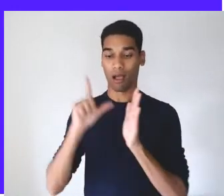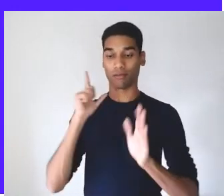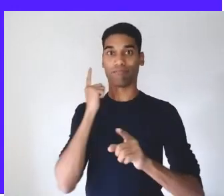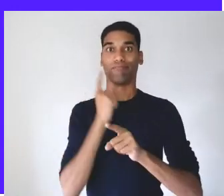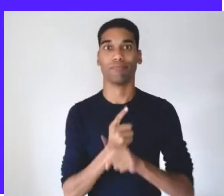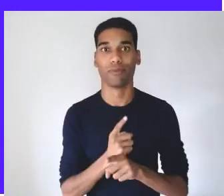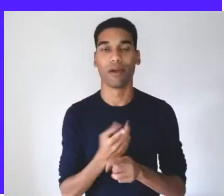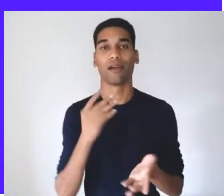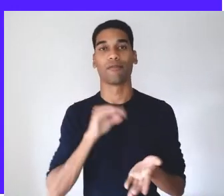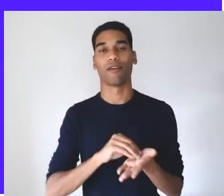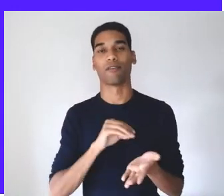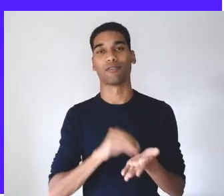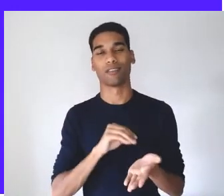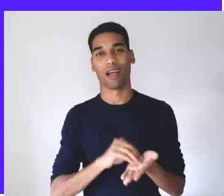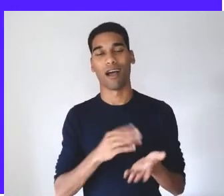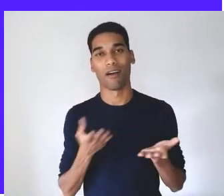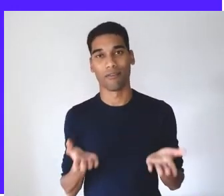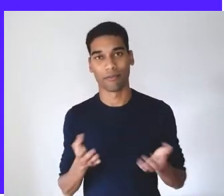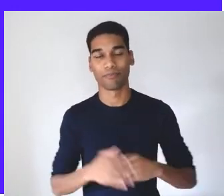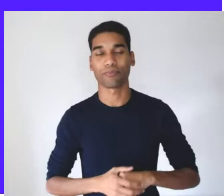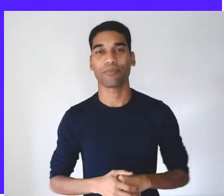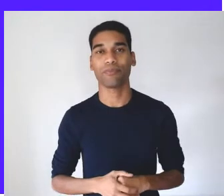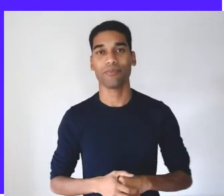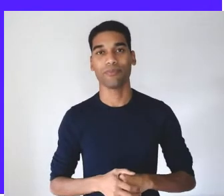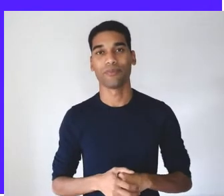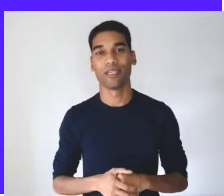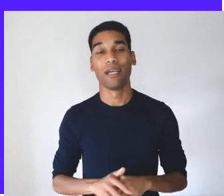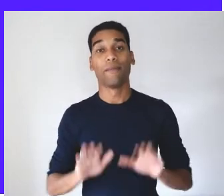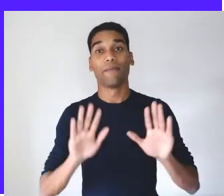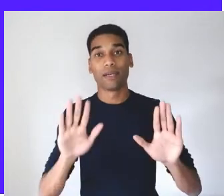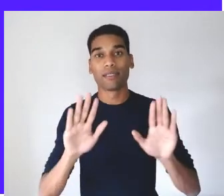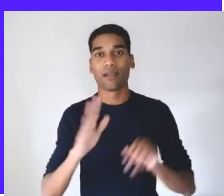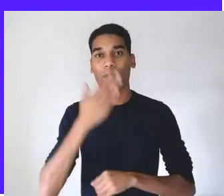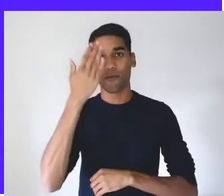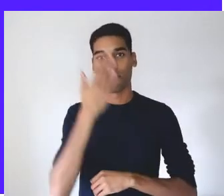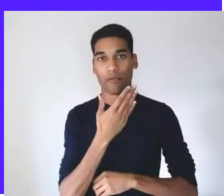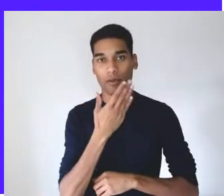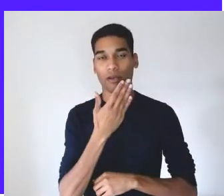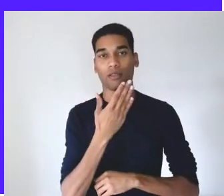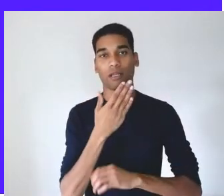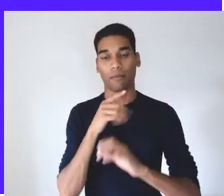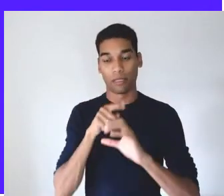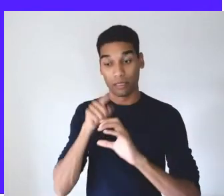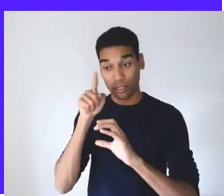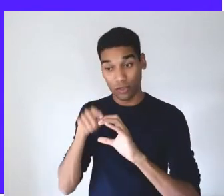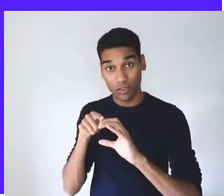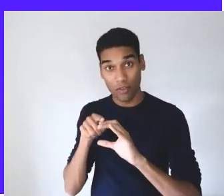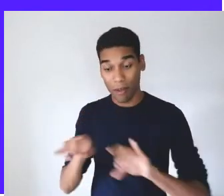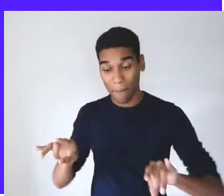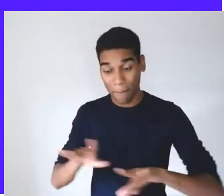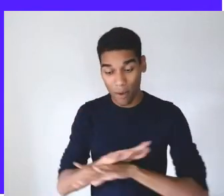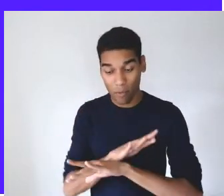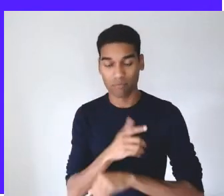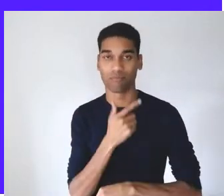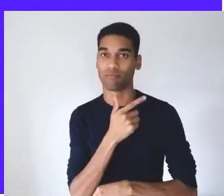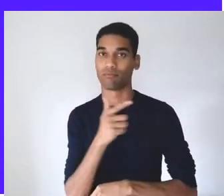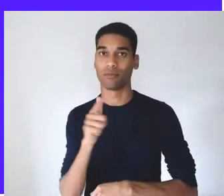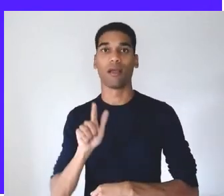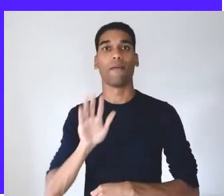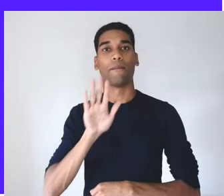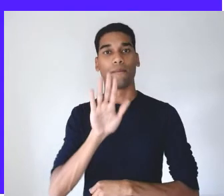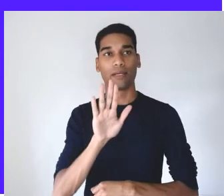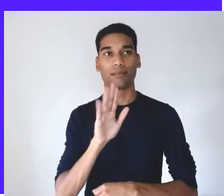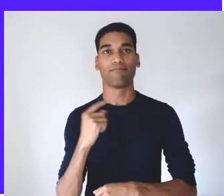seja, não tem uma evidência científica, mas a gente saiu desse processo com uma evidência anedótica de